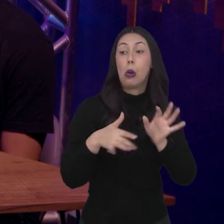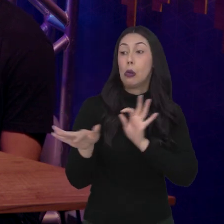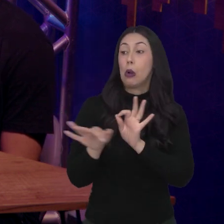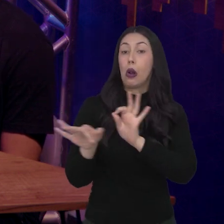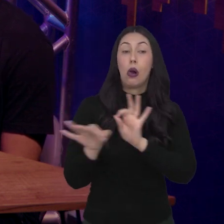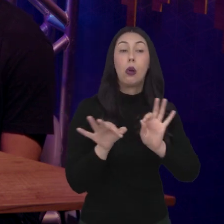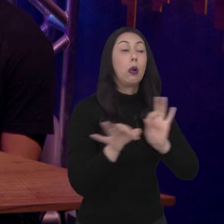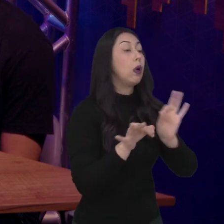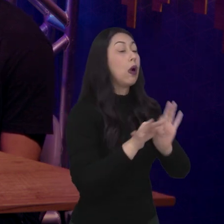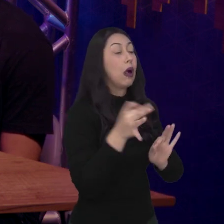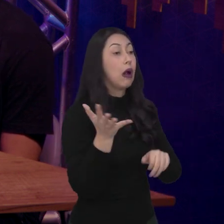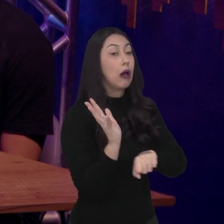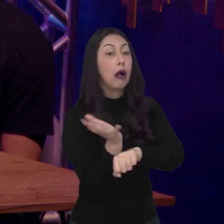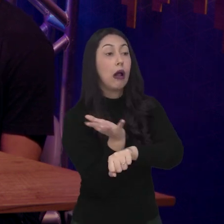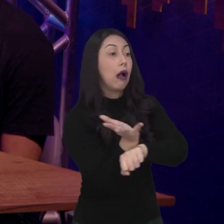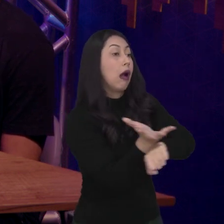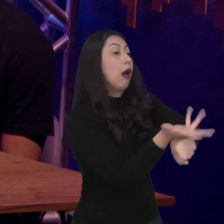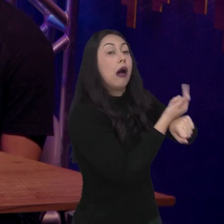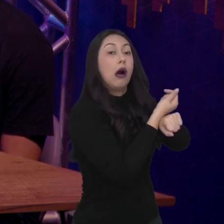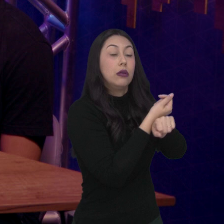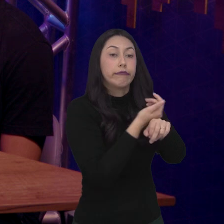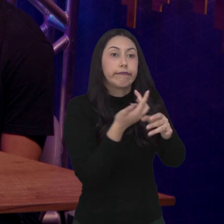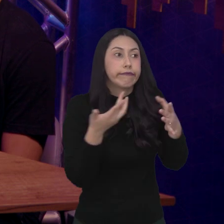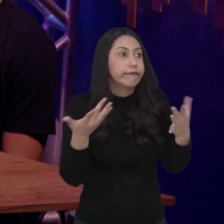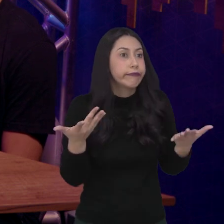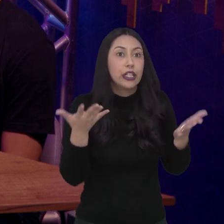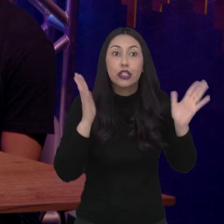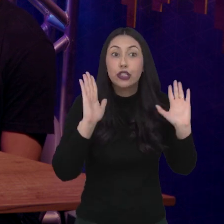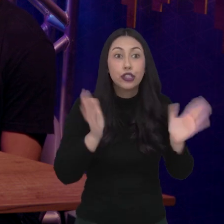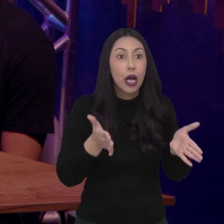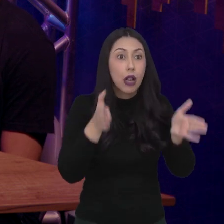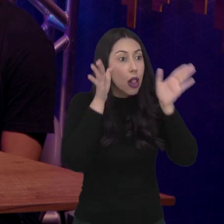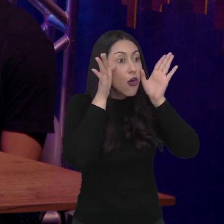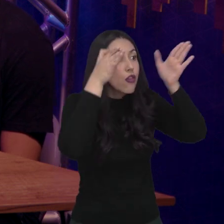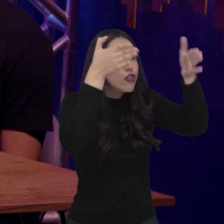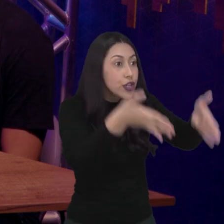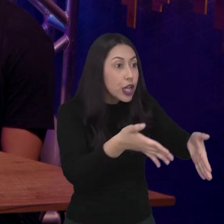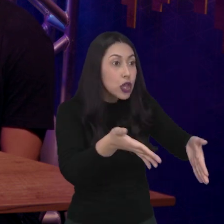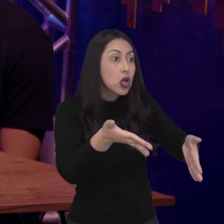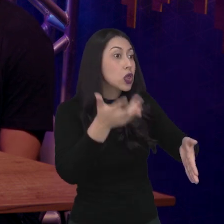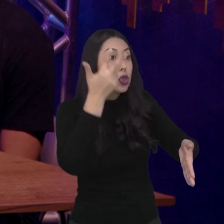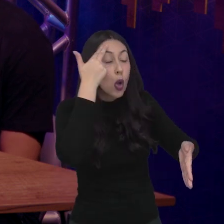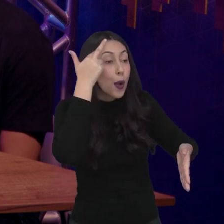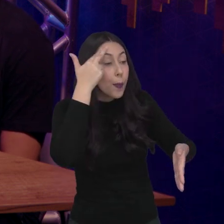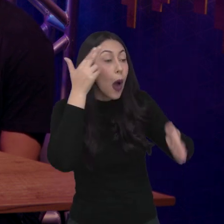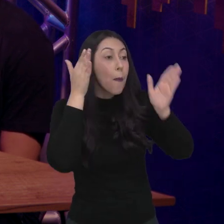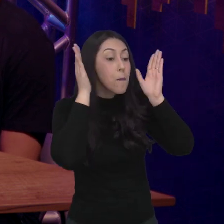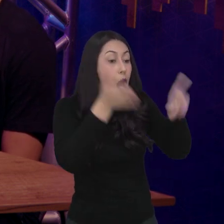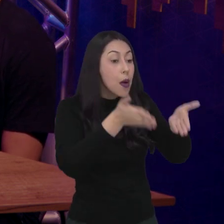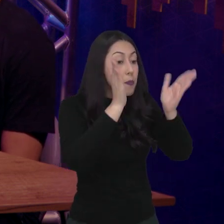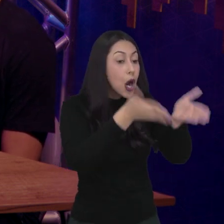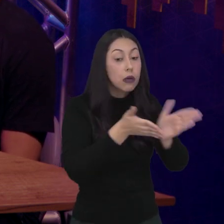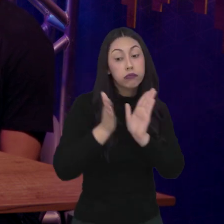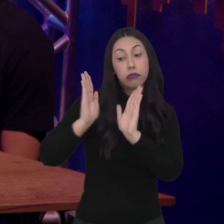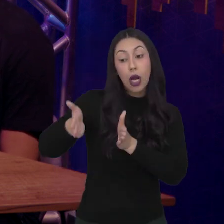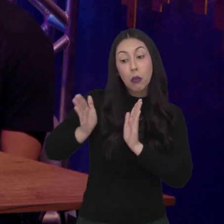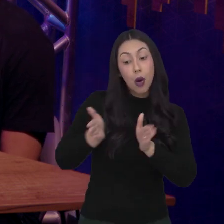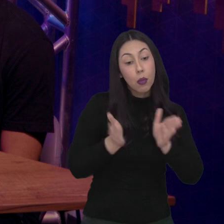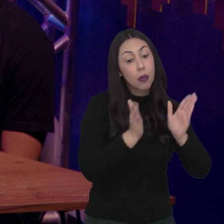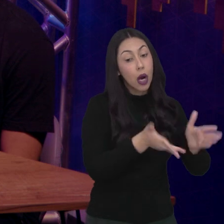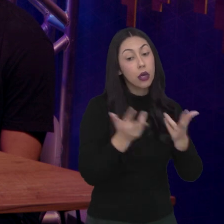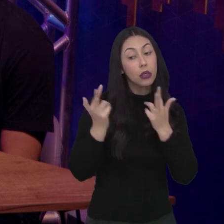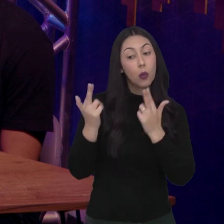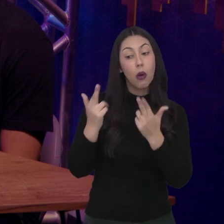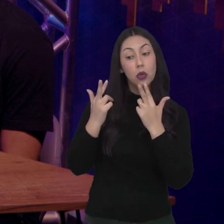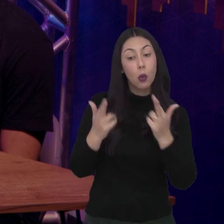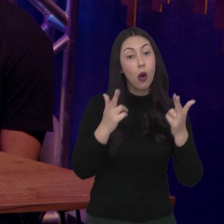precisa fazer, e a gente precisa fazer muito rápido, então a gente vai pro óbvio ao invés de tentar pensar, né, no que talvez